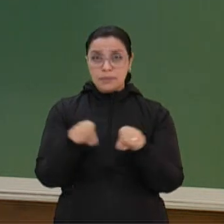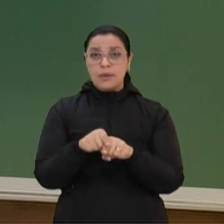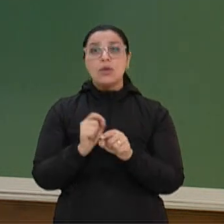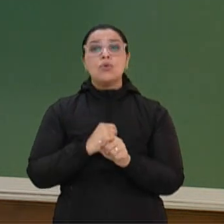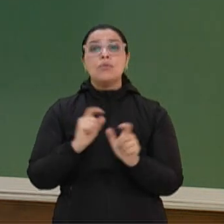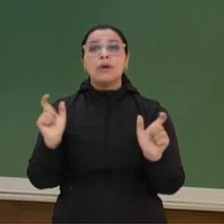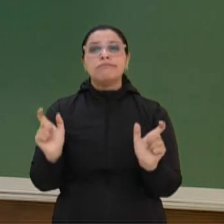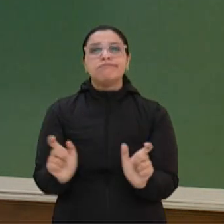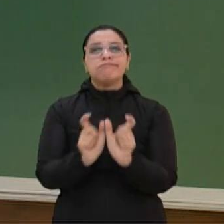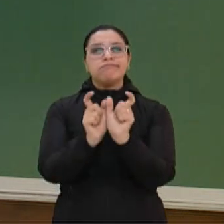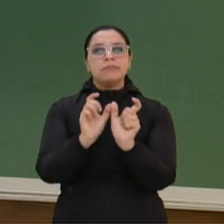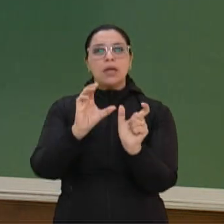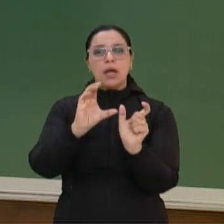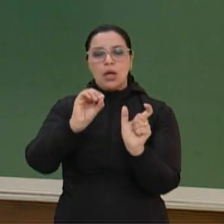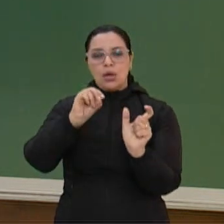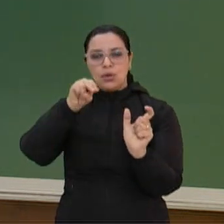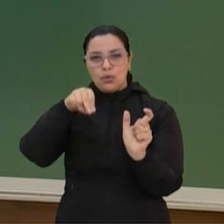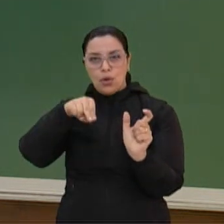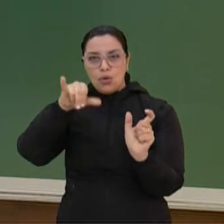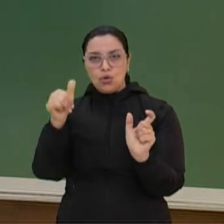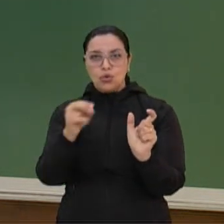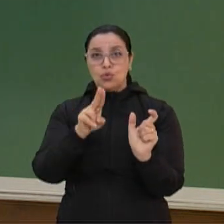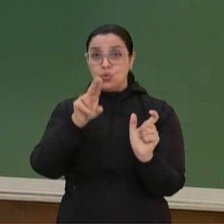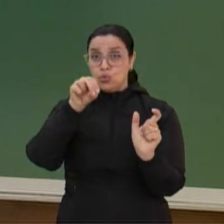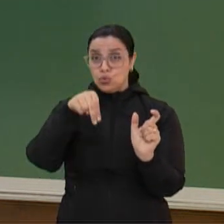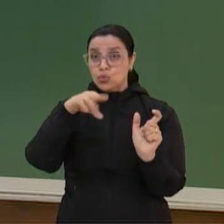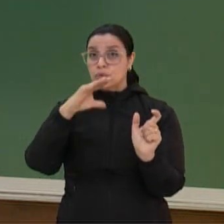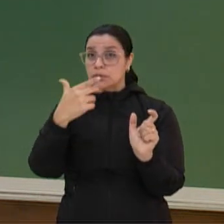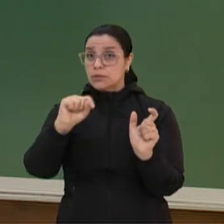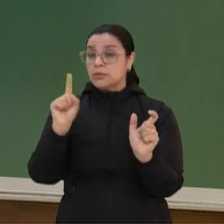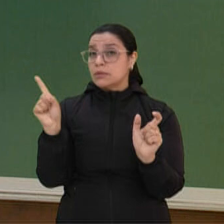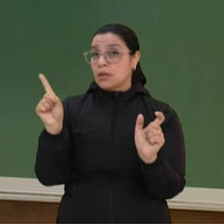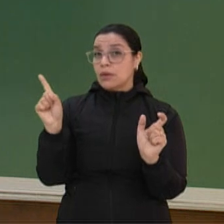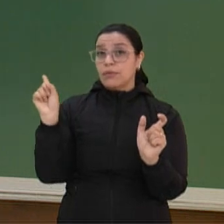uma conjunção ou um conectivo diferente.